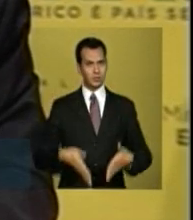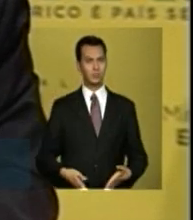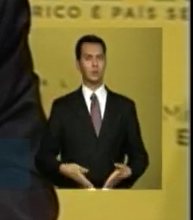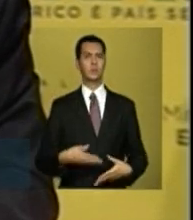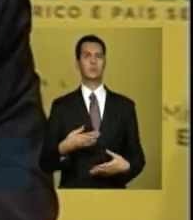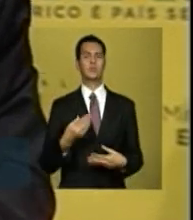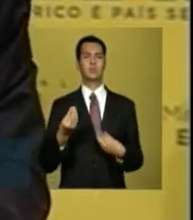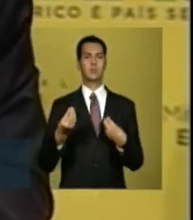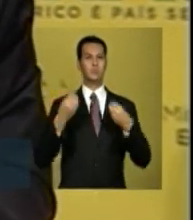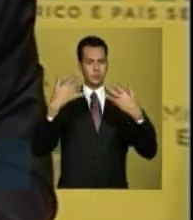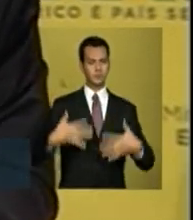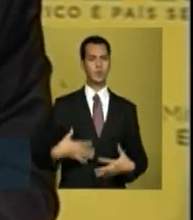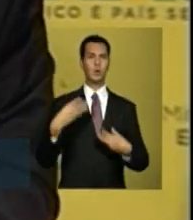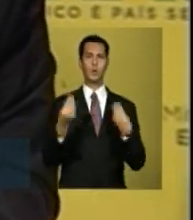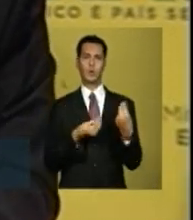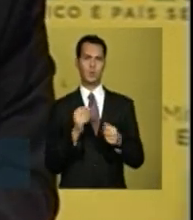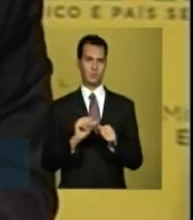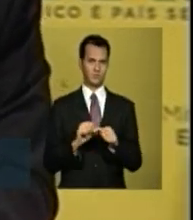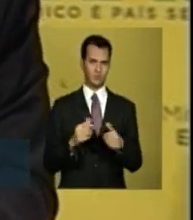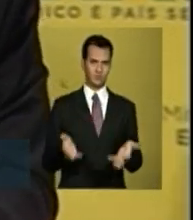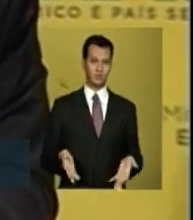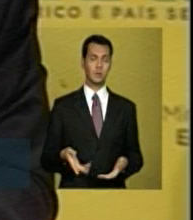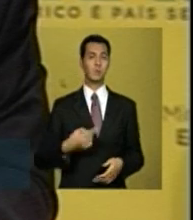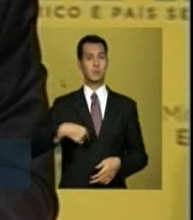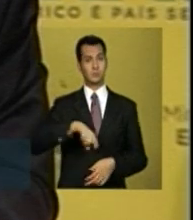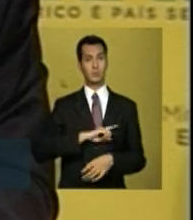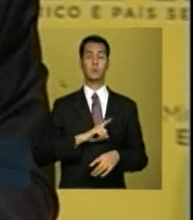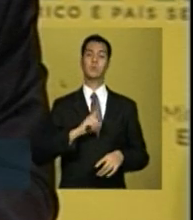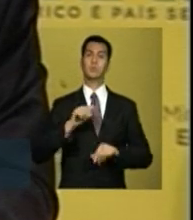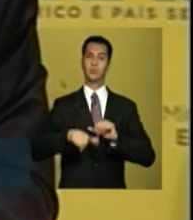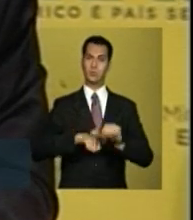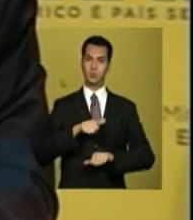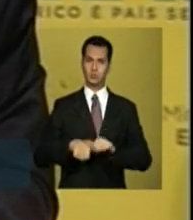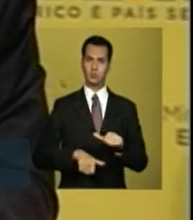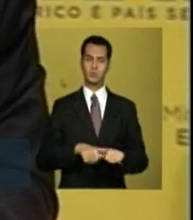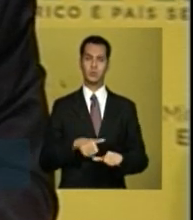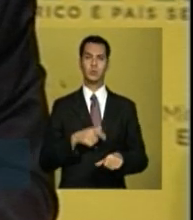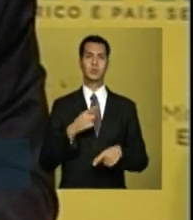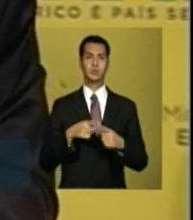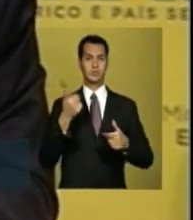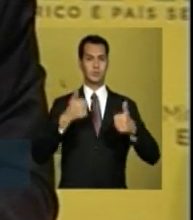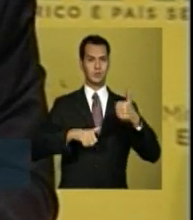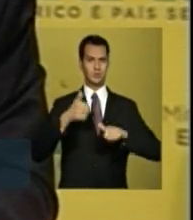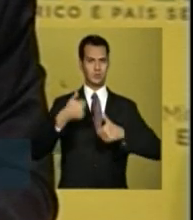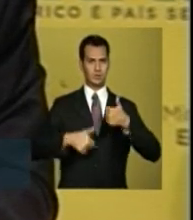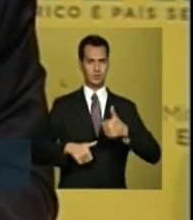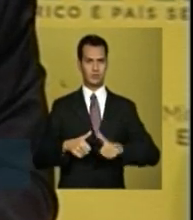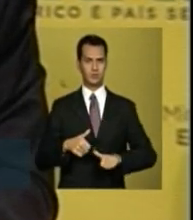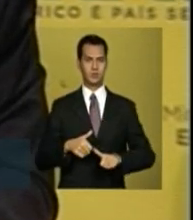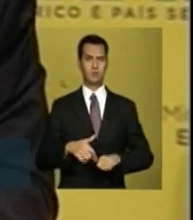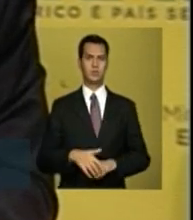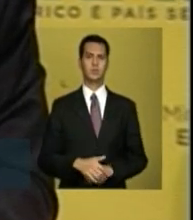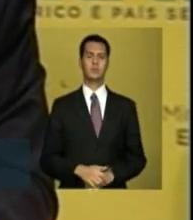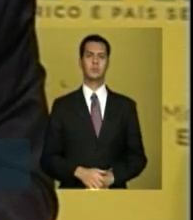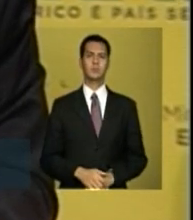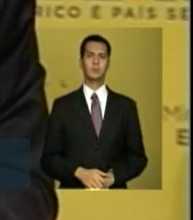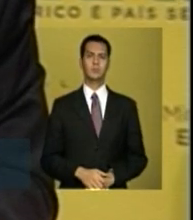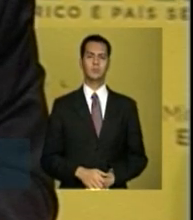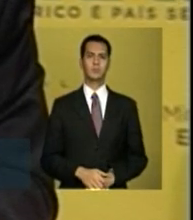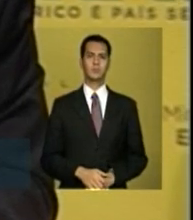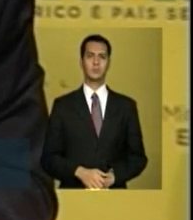passo como é que será feito mas nós mudamos substancialmente o sistema de avaliação das redações